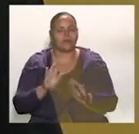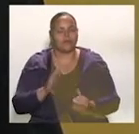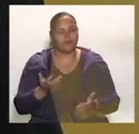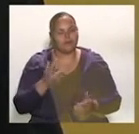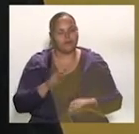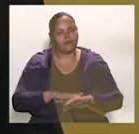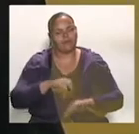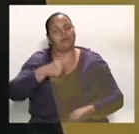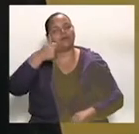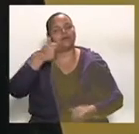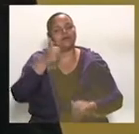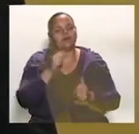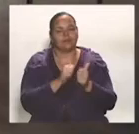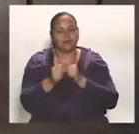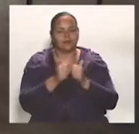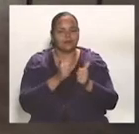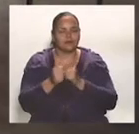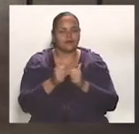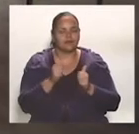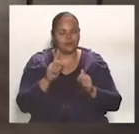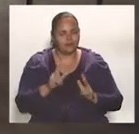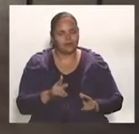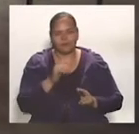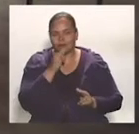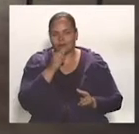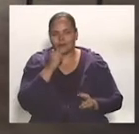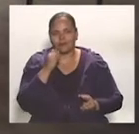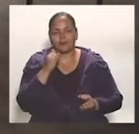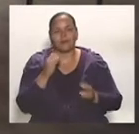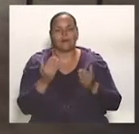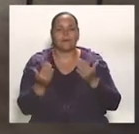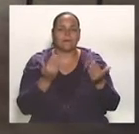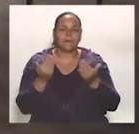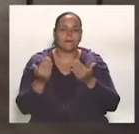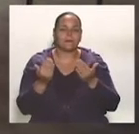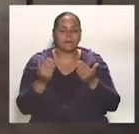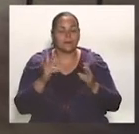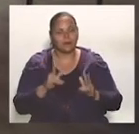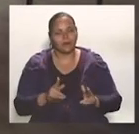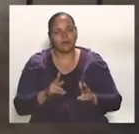melhorar o futebol. Eu faço um paralelo com a política atualmente. O